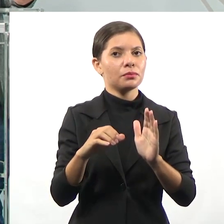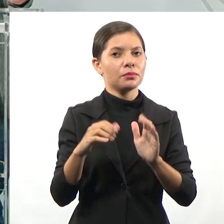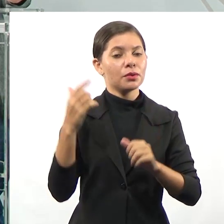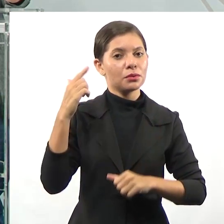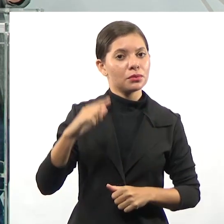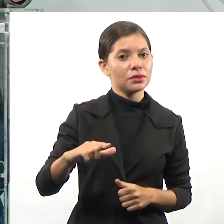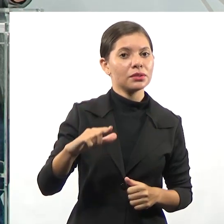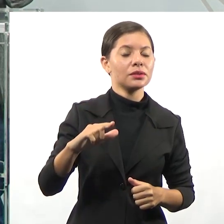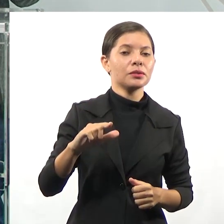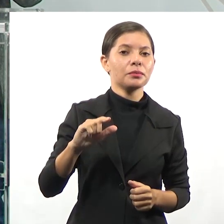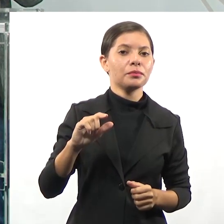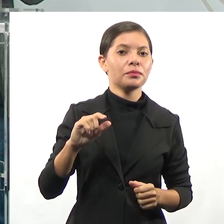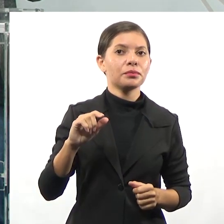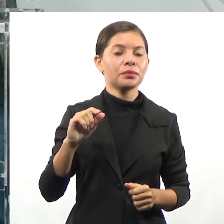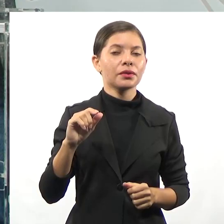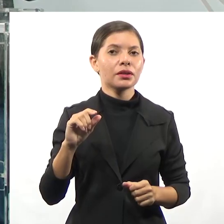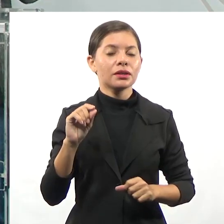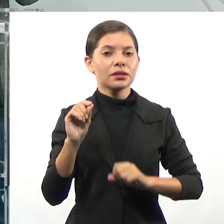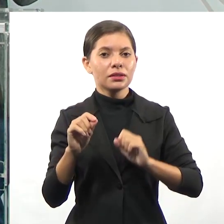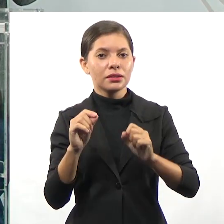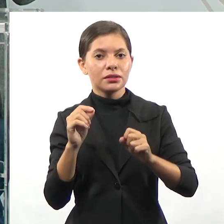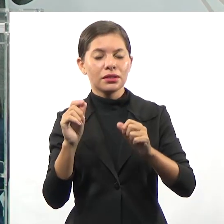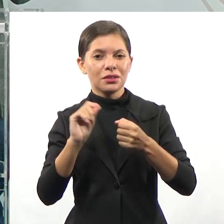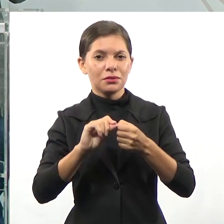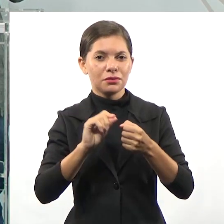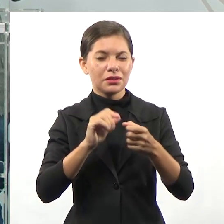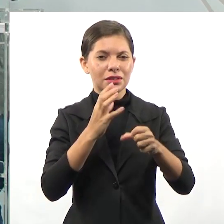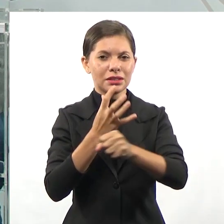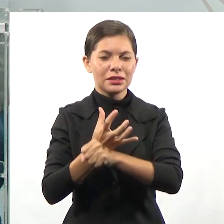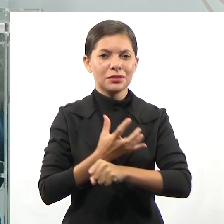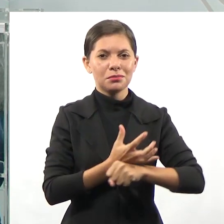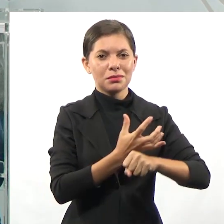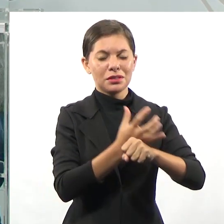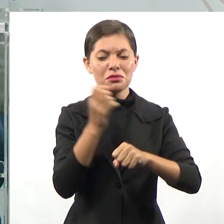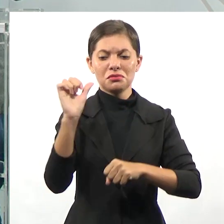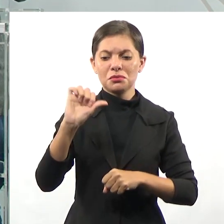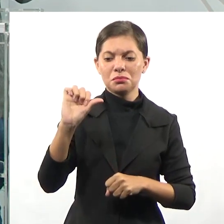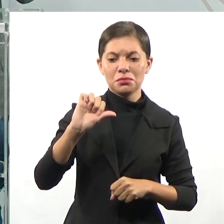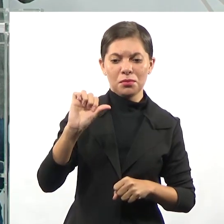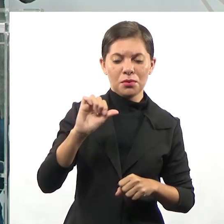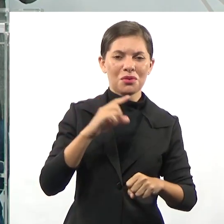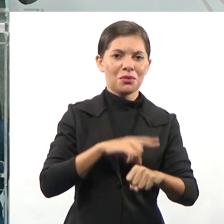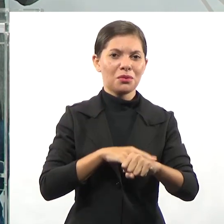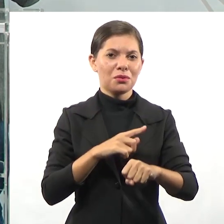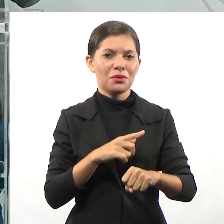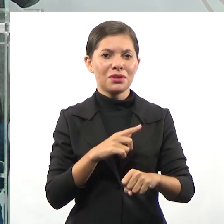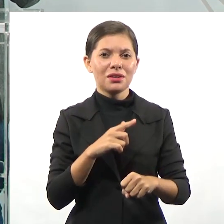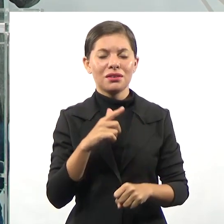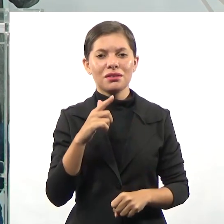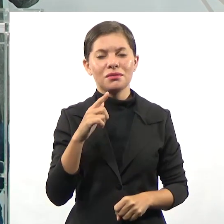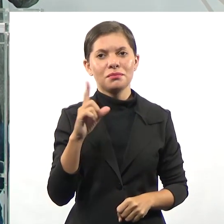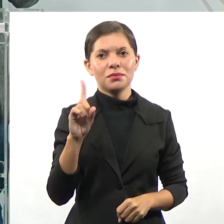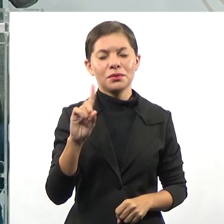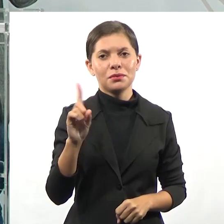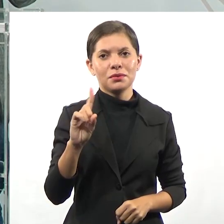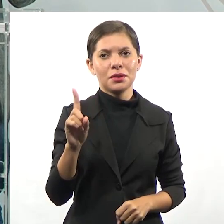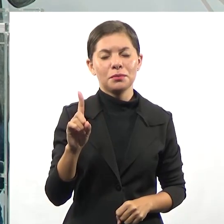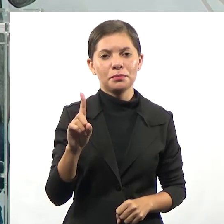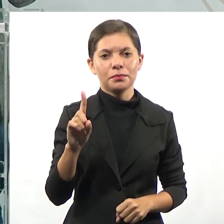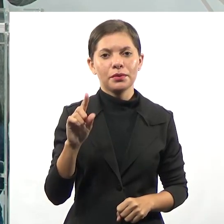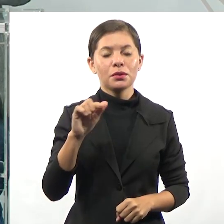outra disciplina. Ou esse aluno tem um aprendizado utilizando mais recursos midiáticos, por